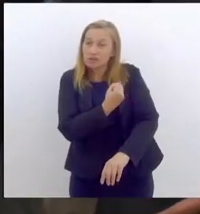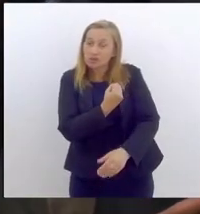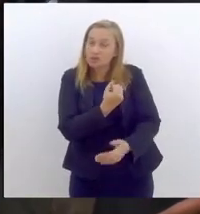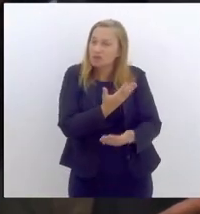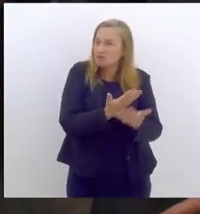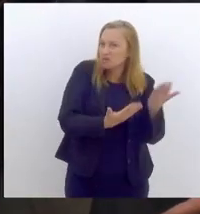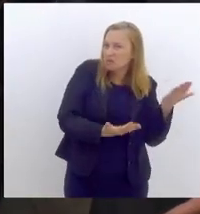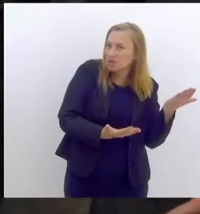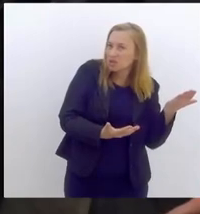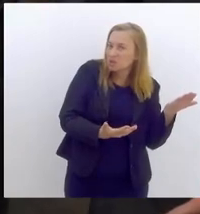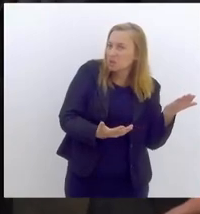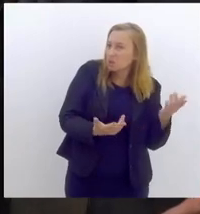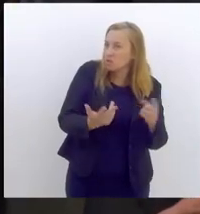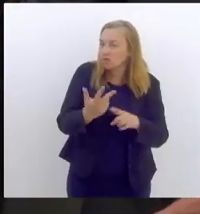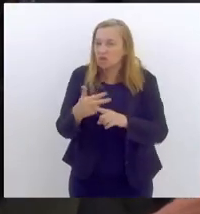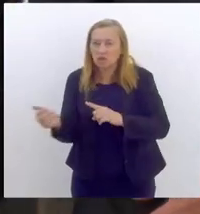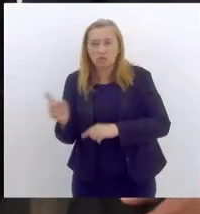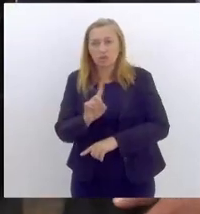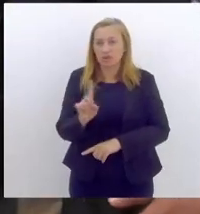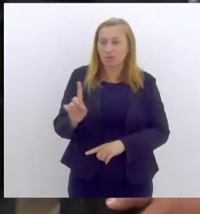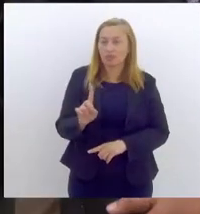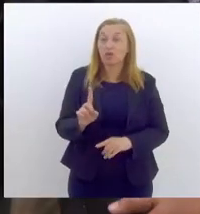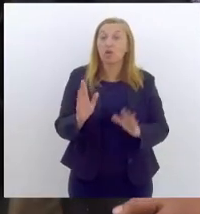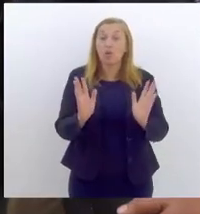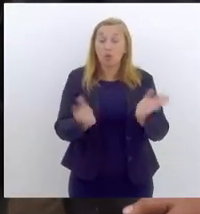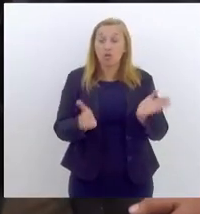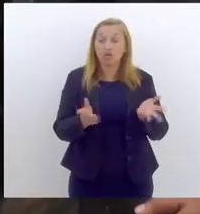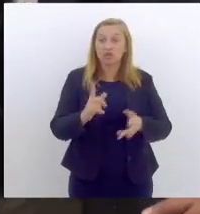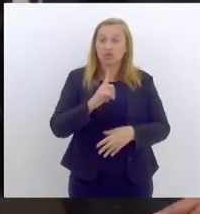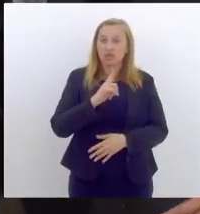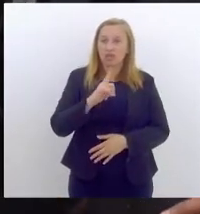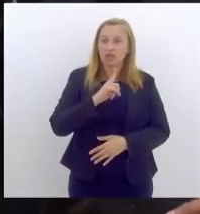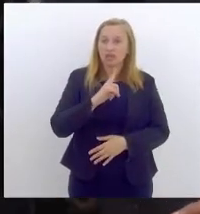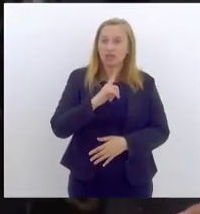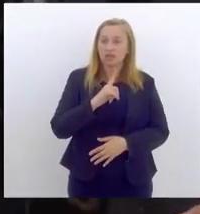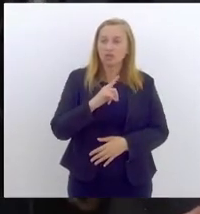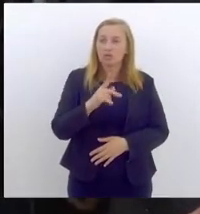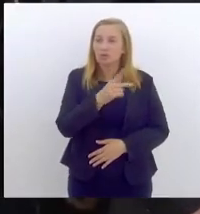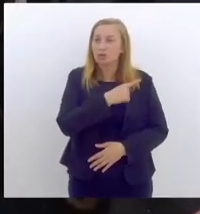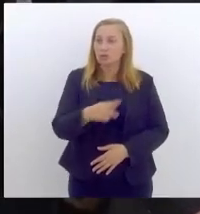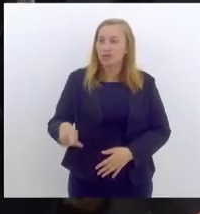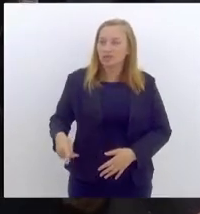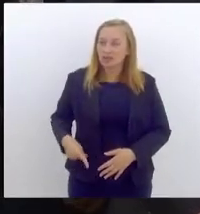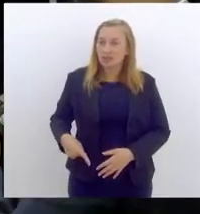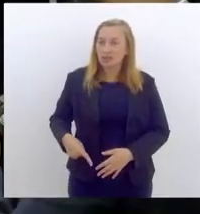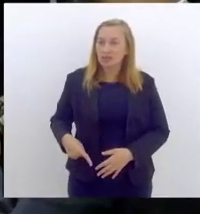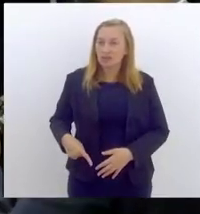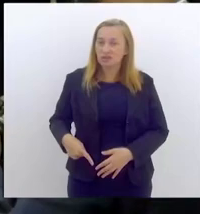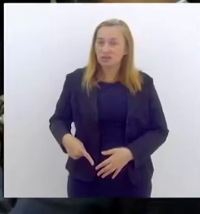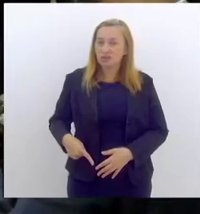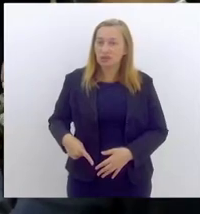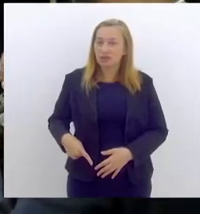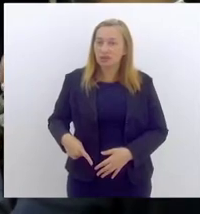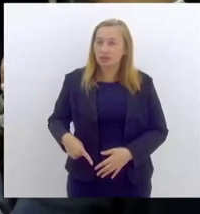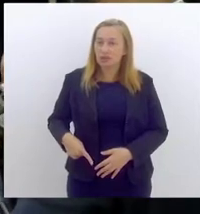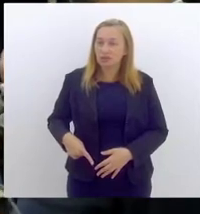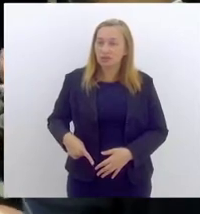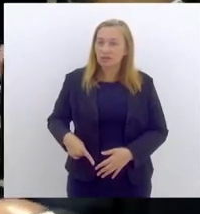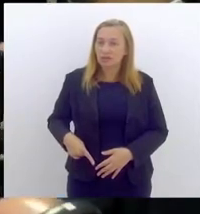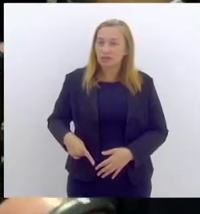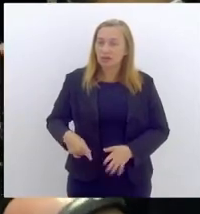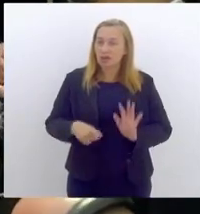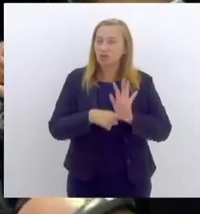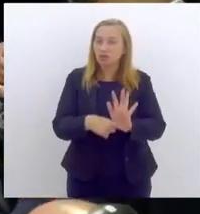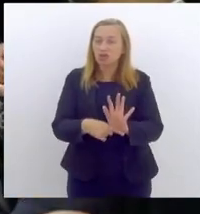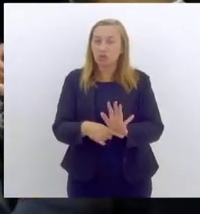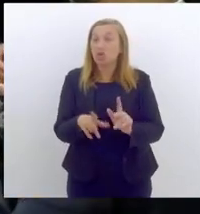perdedores. Porque nós temos hoje um presidente agregador, muito